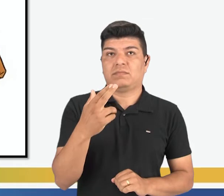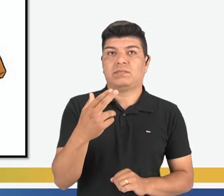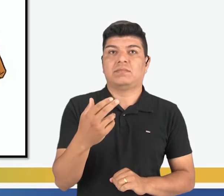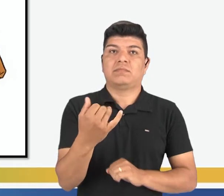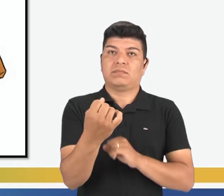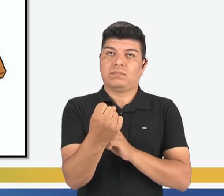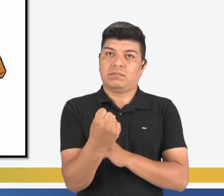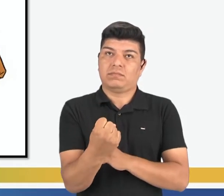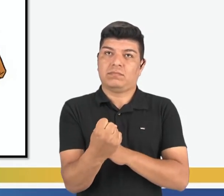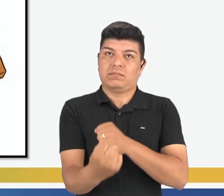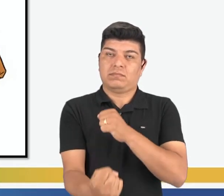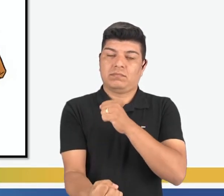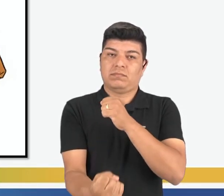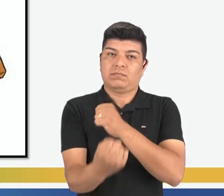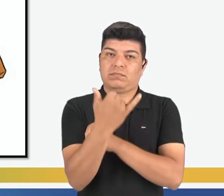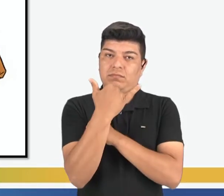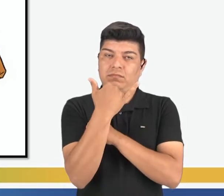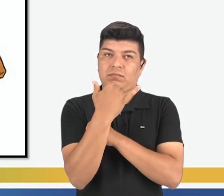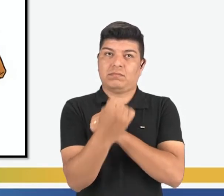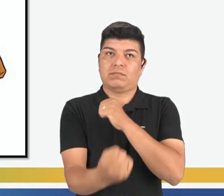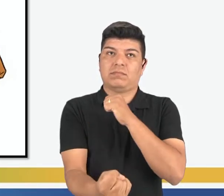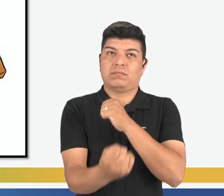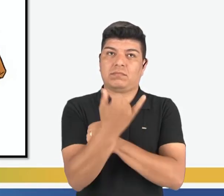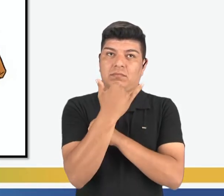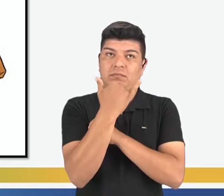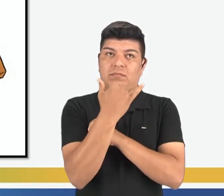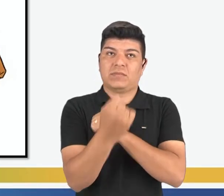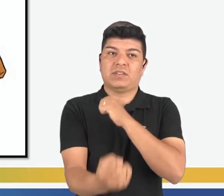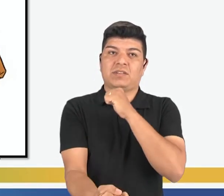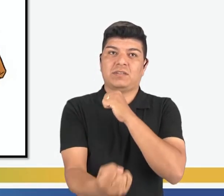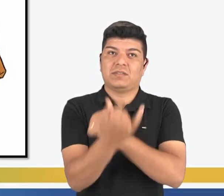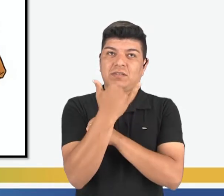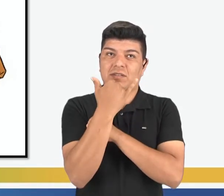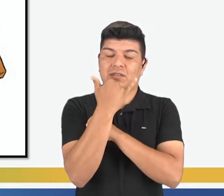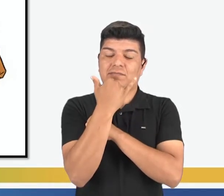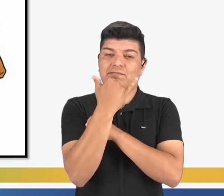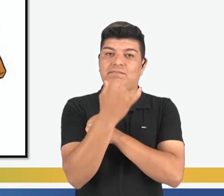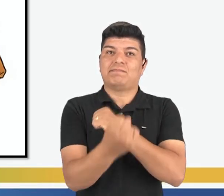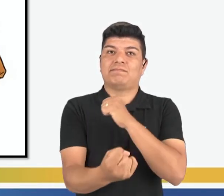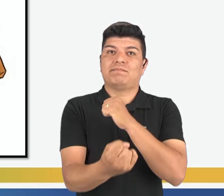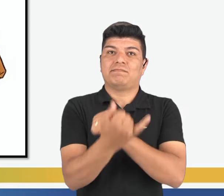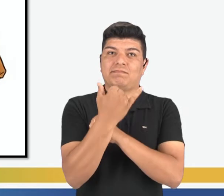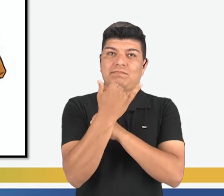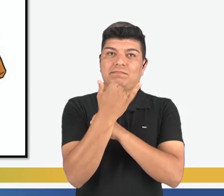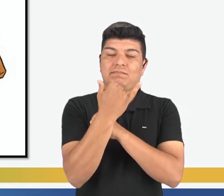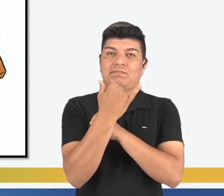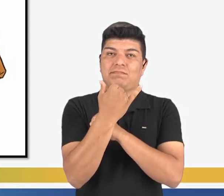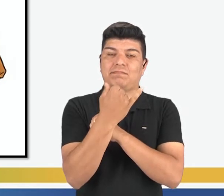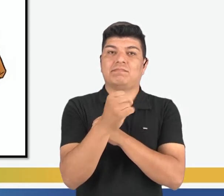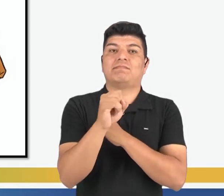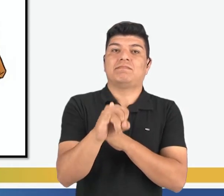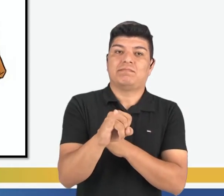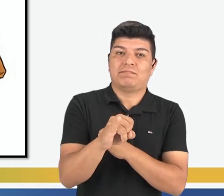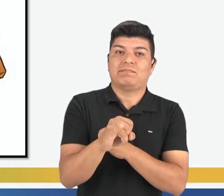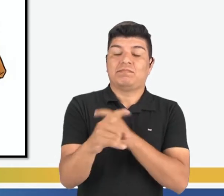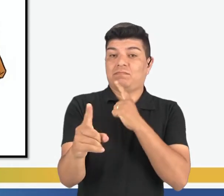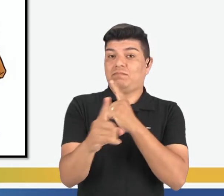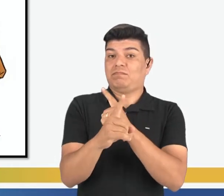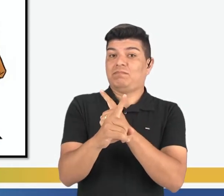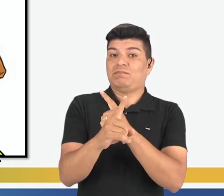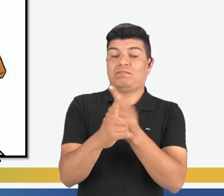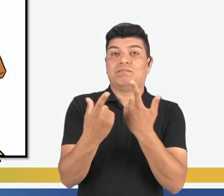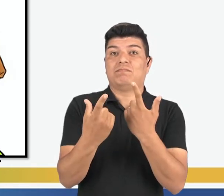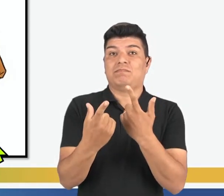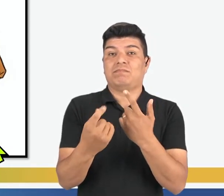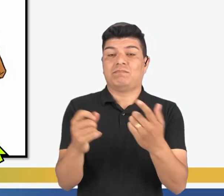baixo, apontando para a direita. E eles mostram como é que é levar o cano. Se eles marcaram um encontro entre eles, levou o cano, eles podem